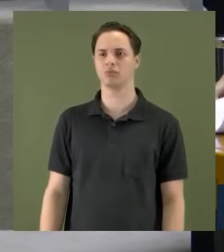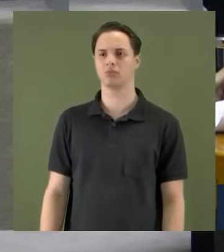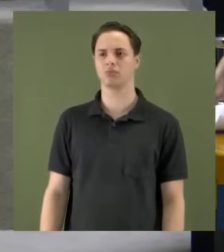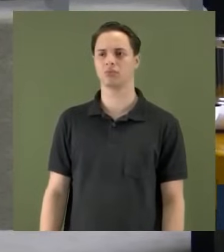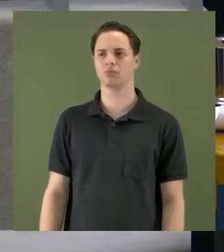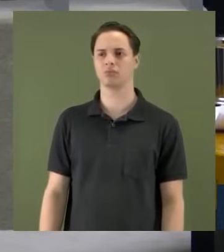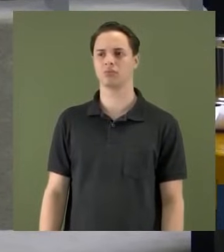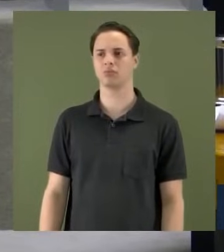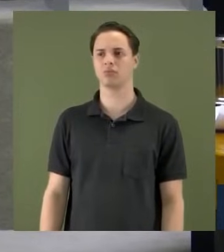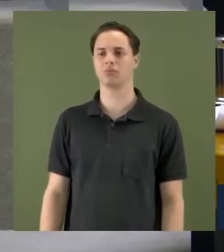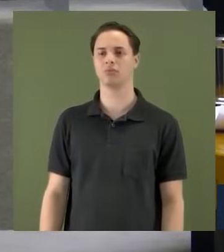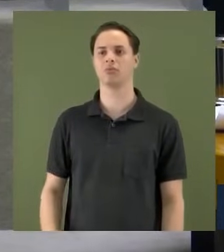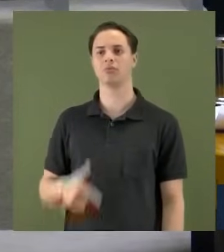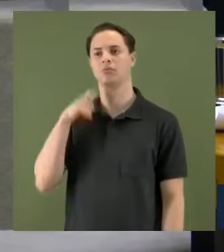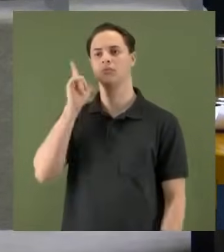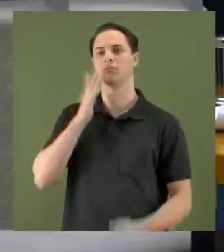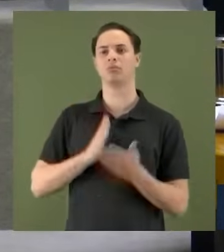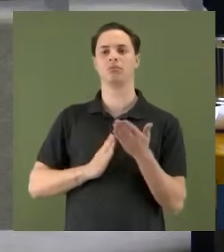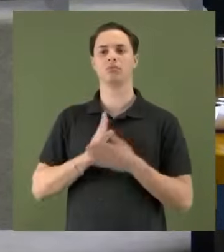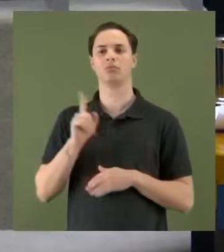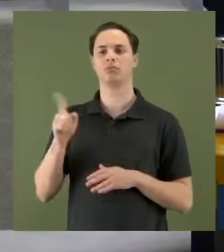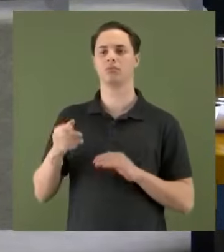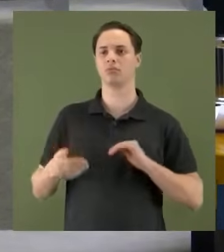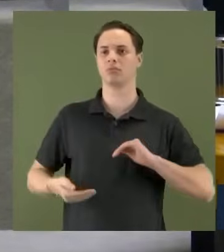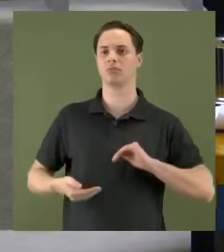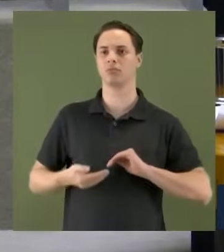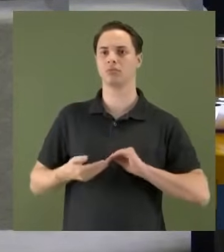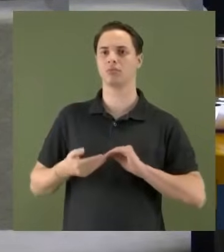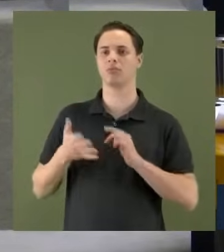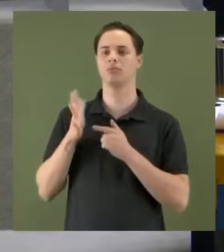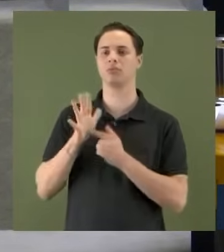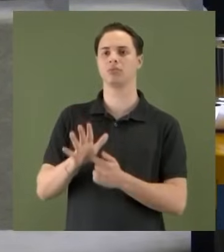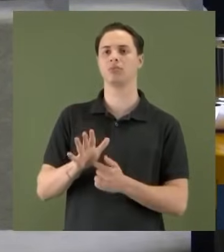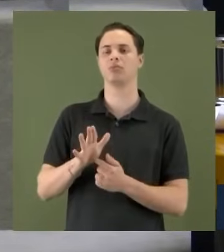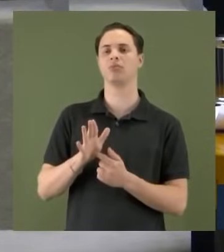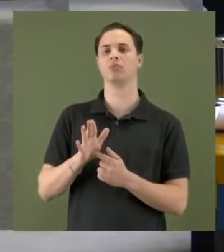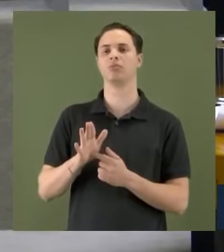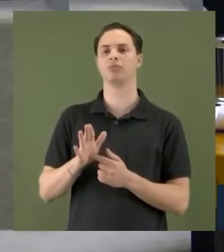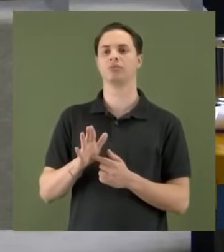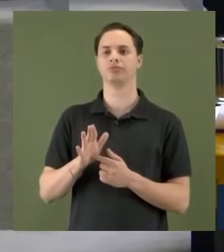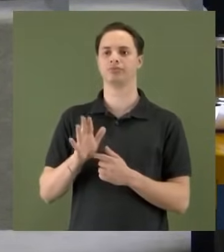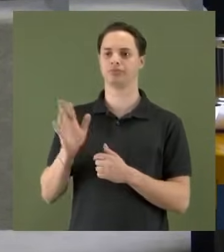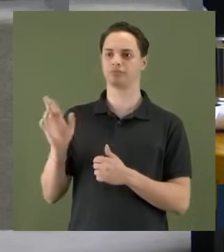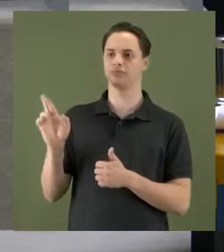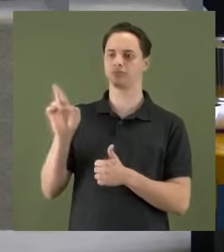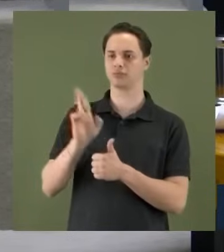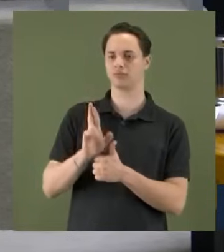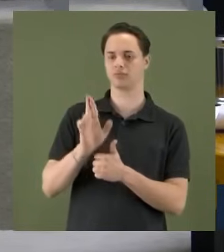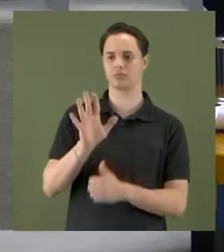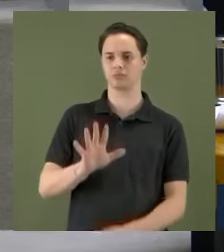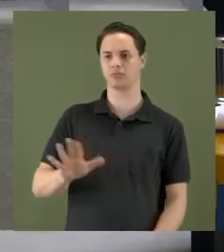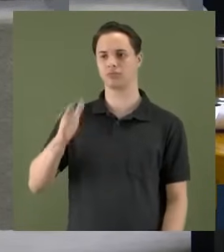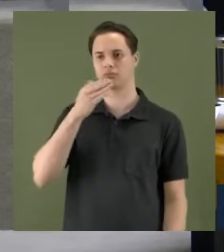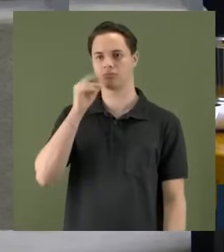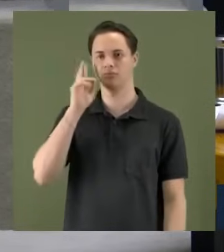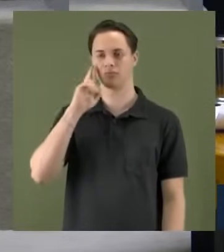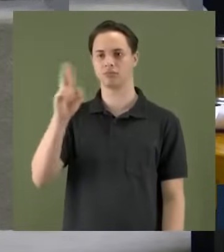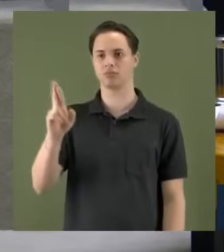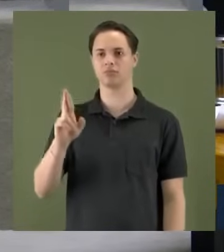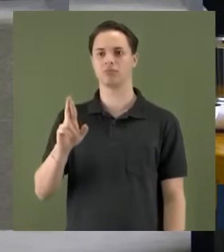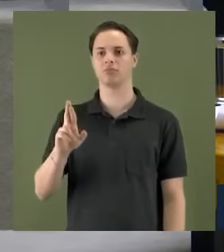foi aprovado no Congresso Nacional a indicação do Procurador-Geral, o senhor